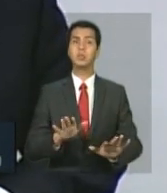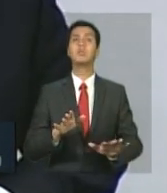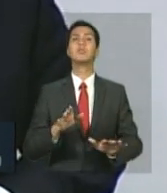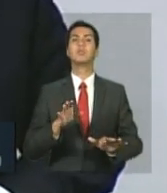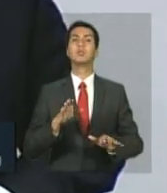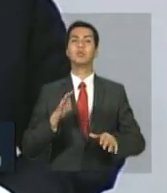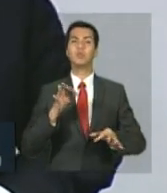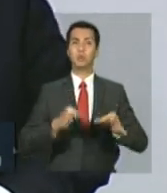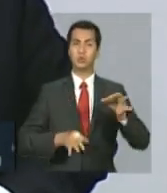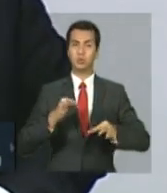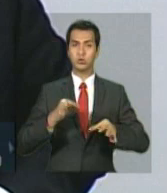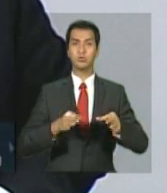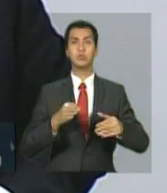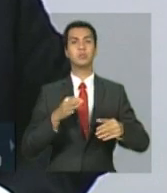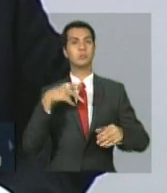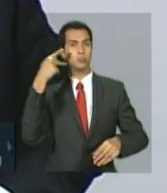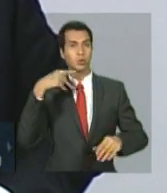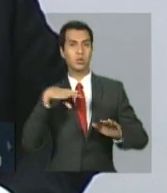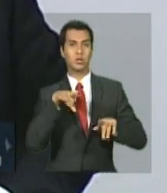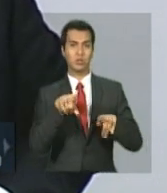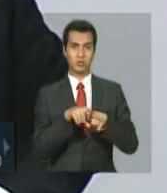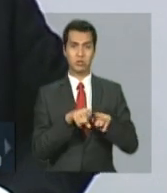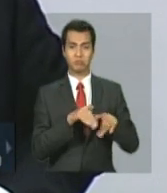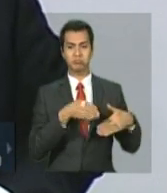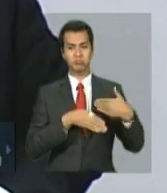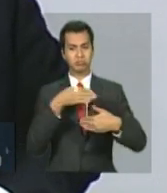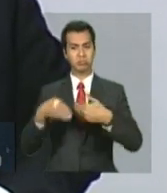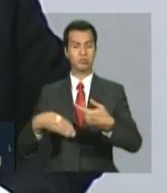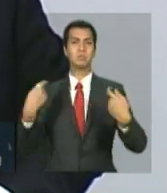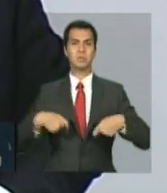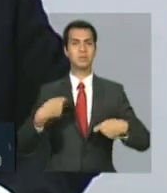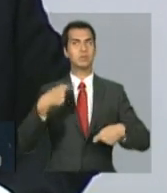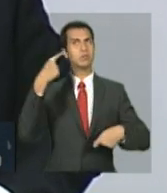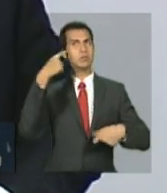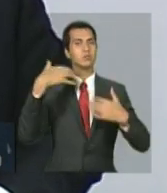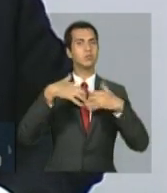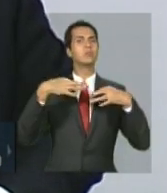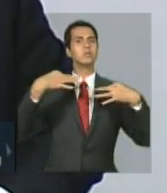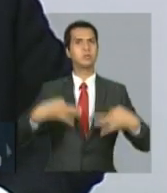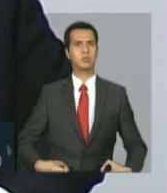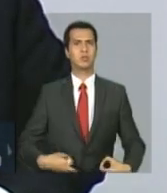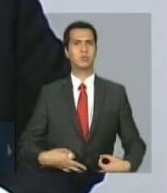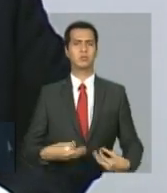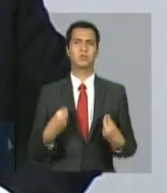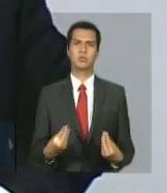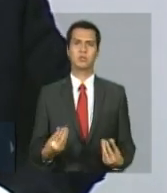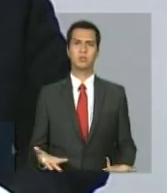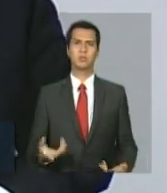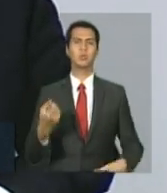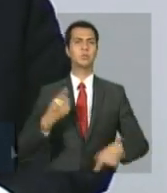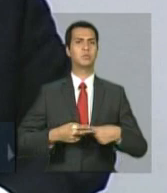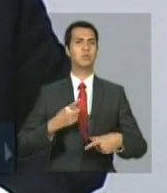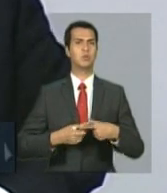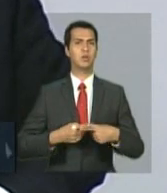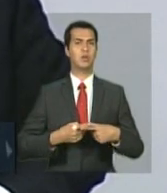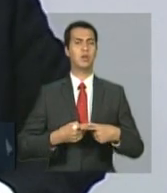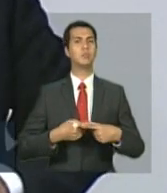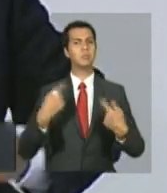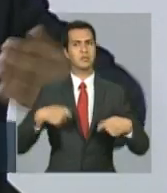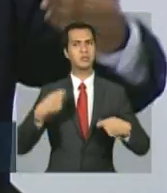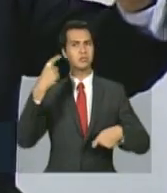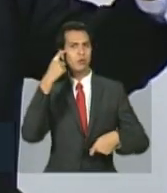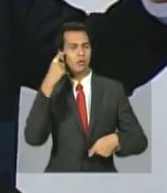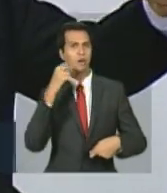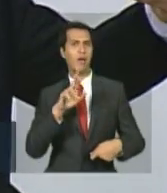racionalidade, sob pena de instaurarmos no Brasil uma inquisição moderna, que nega a racionalidade.